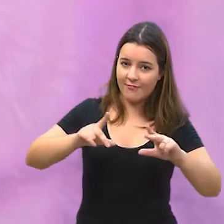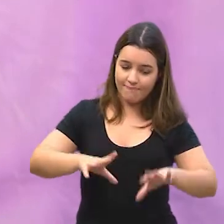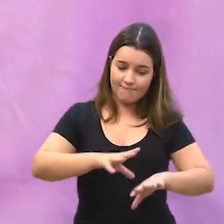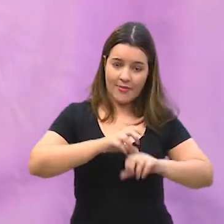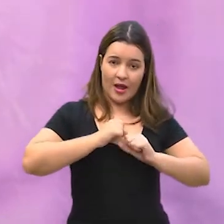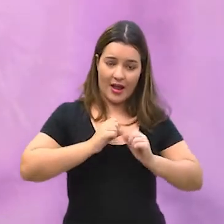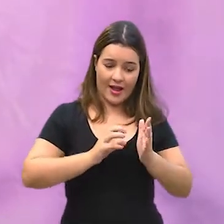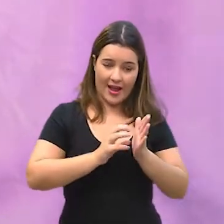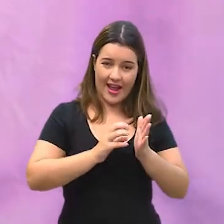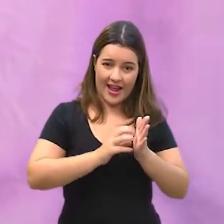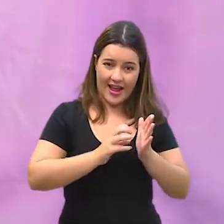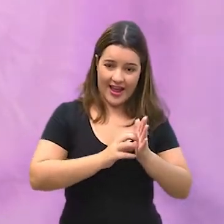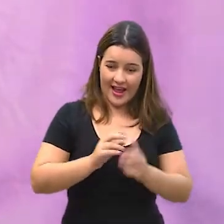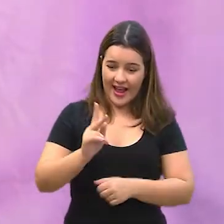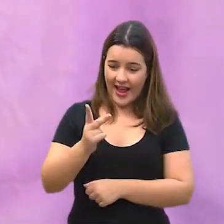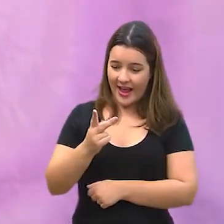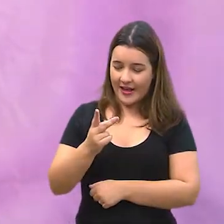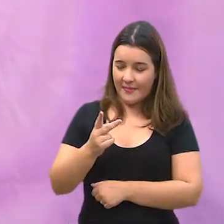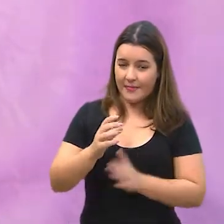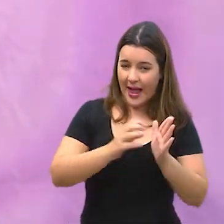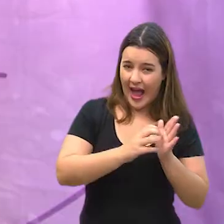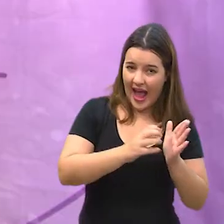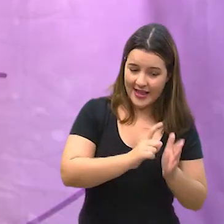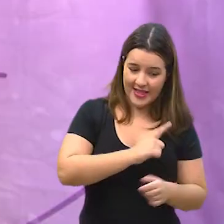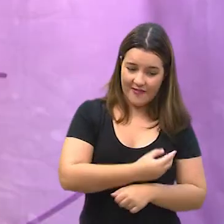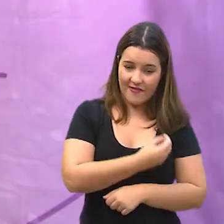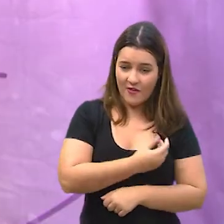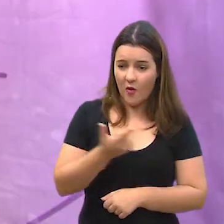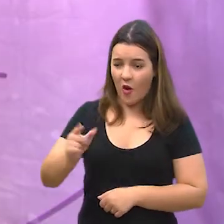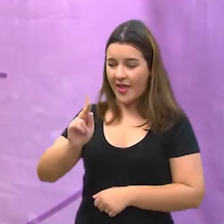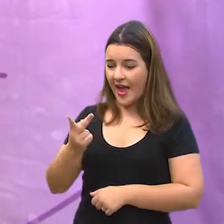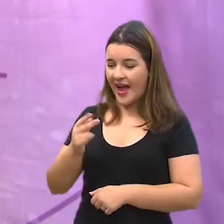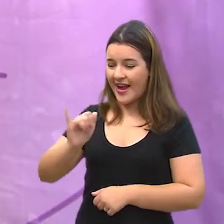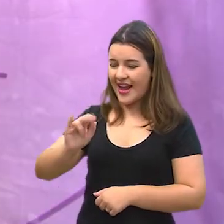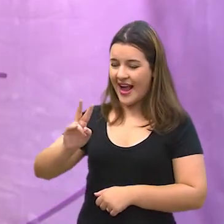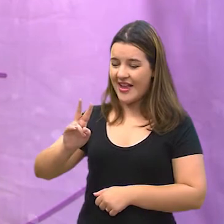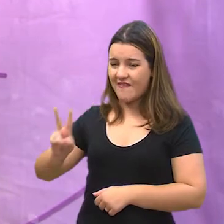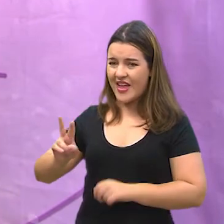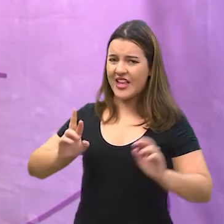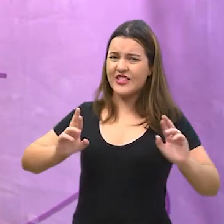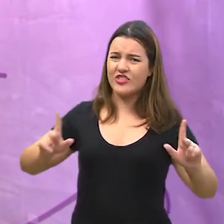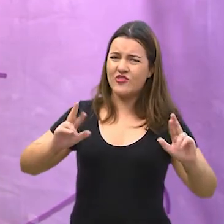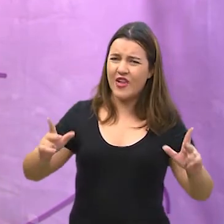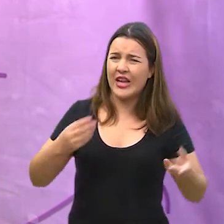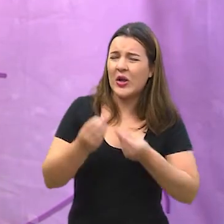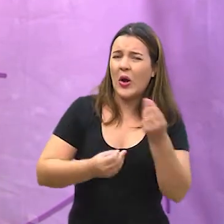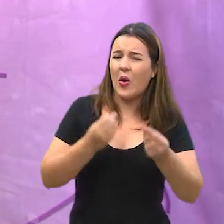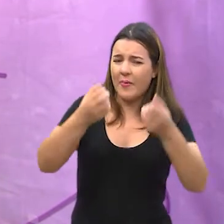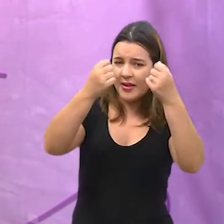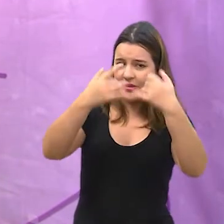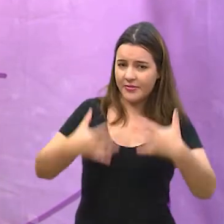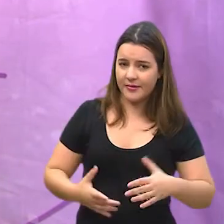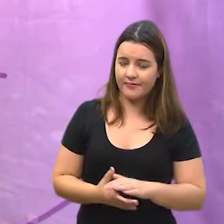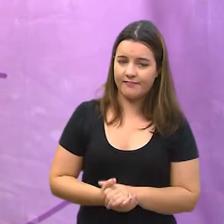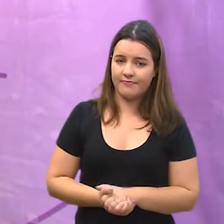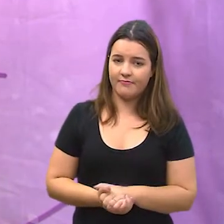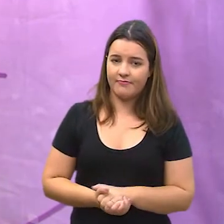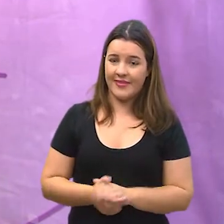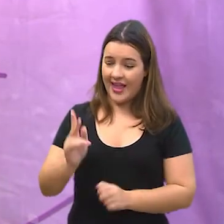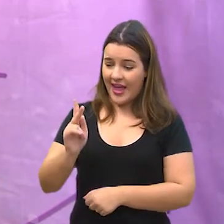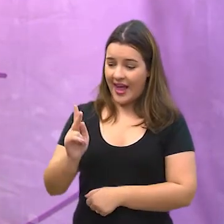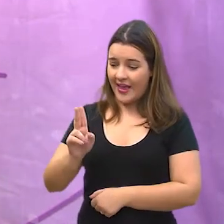Sim. Geralmente tem toda uma estrutura já montada, né, no centro de testagem, né? Não é simplesmente testar e mandar a